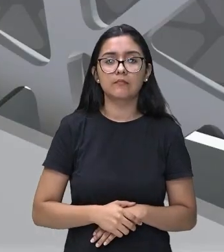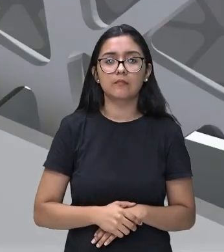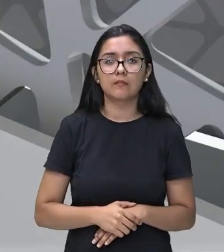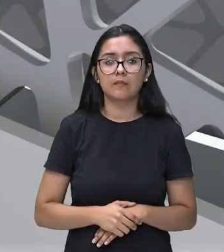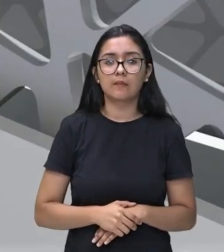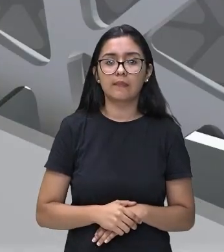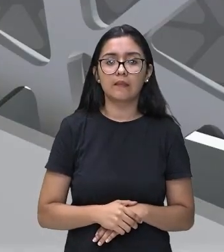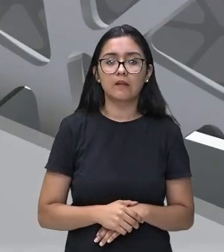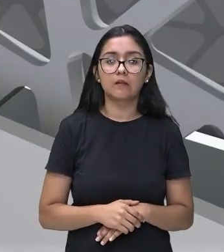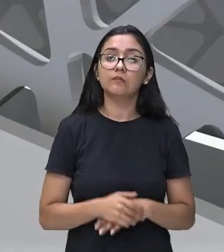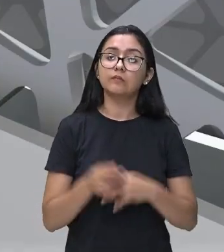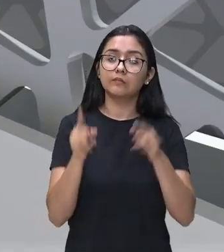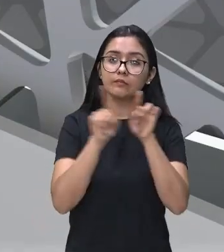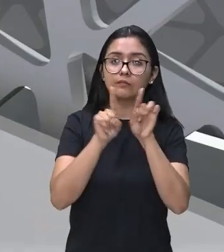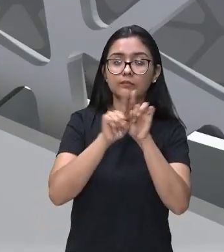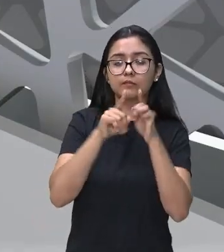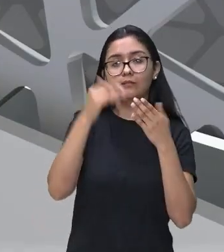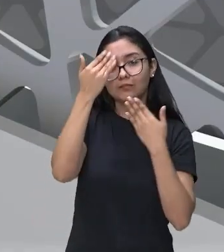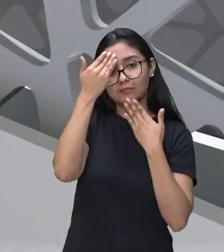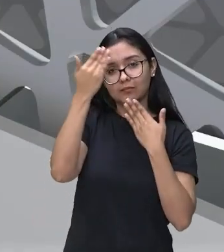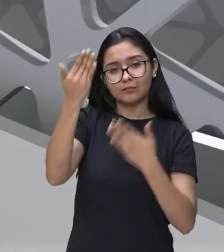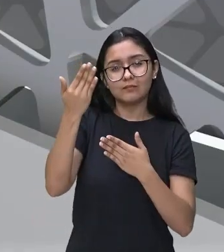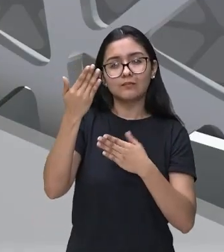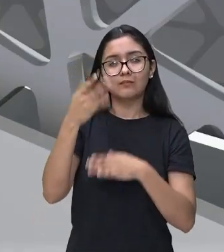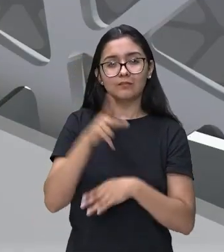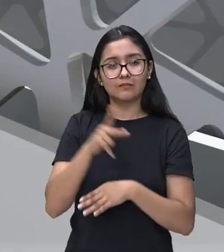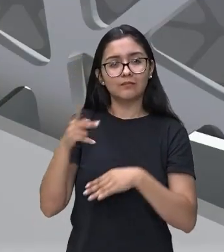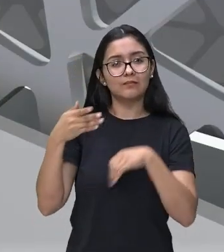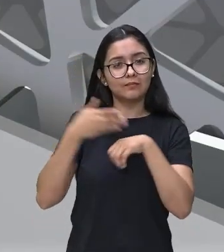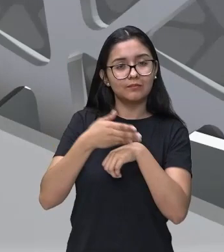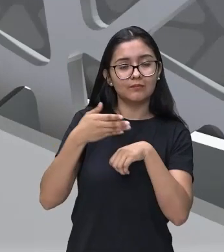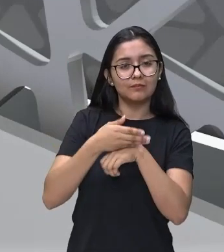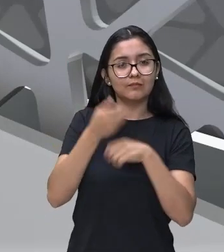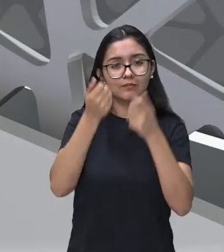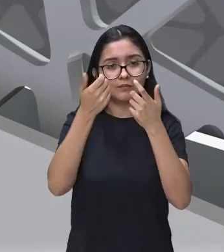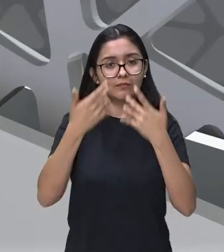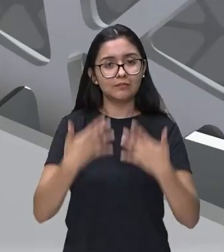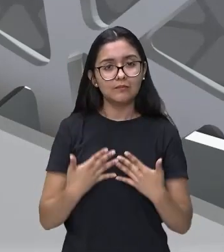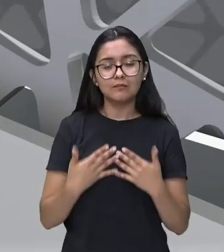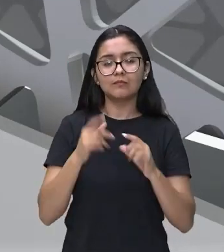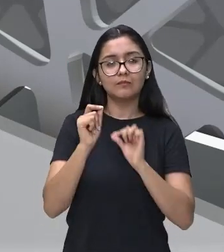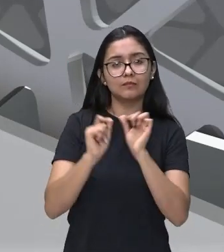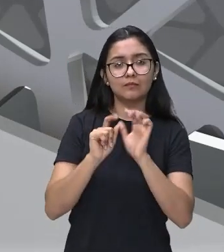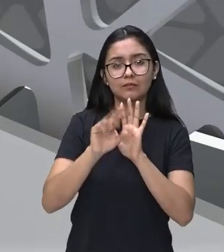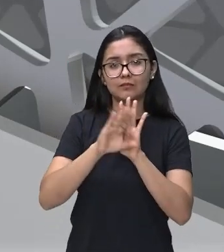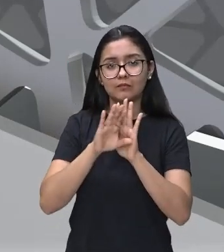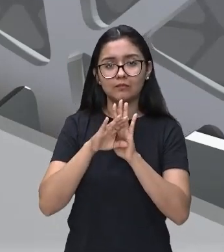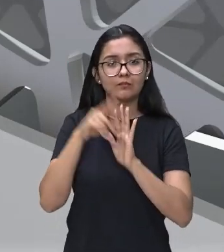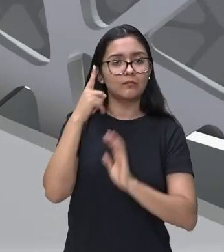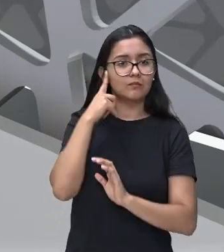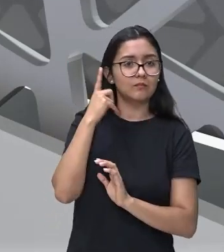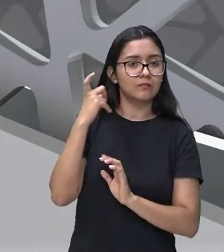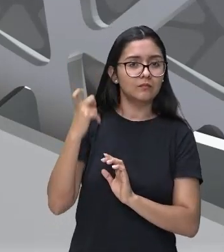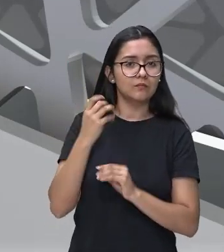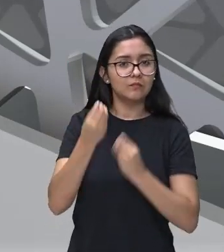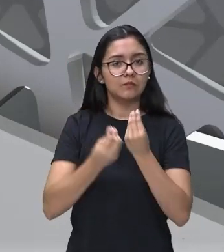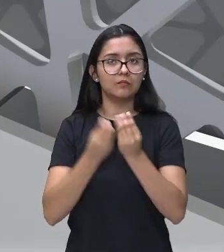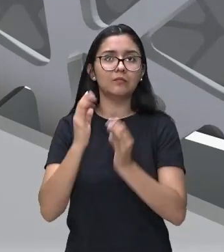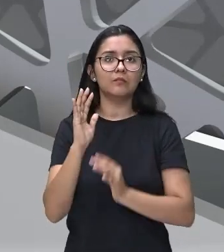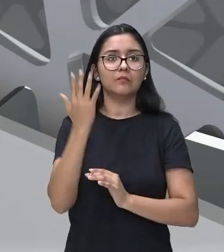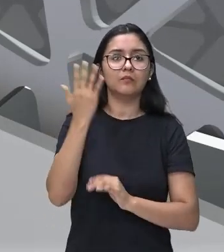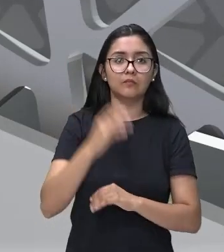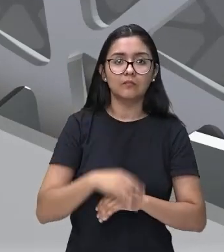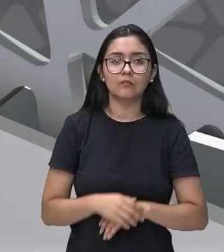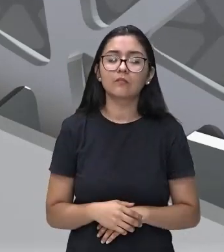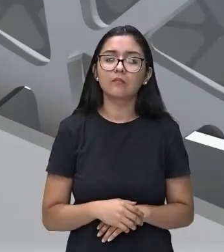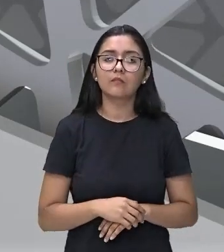Então, eu agradeço também a participação do professor Nelson, de Física, que explicou um pouco para vocês como é que é o som da Física.